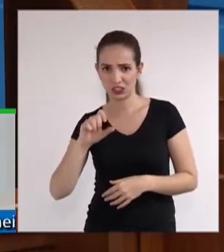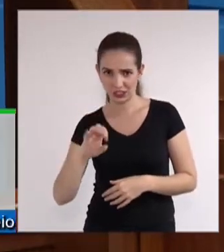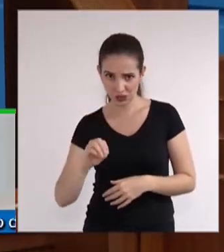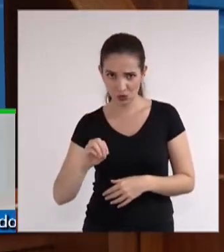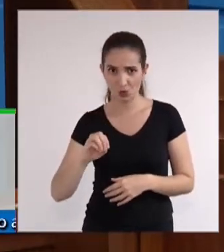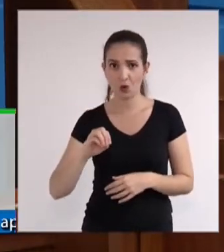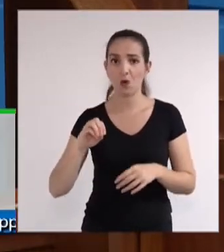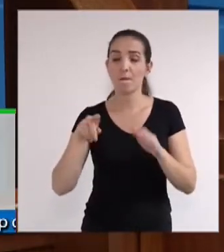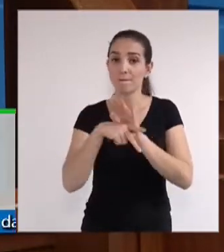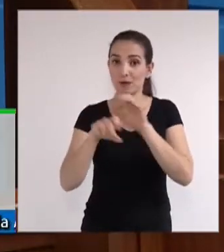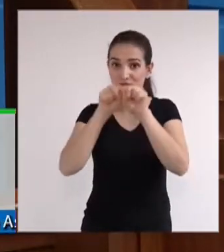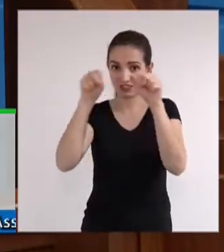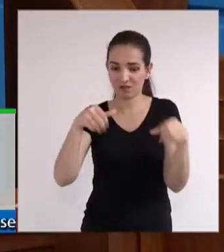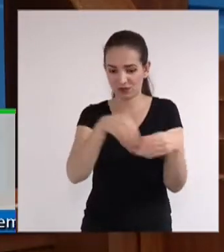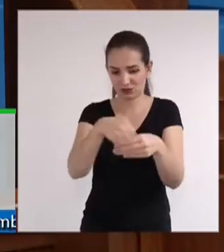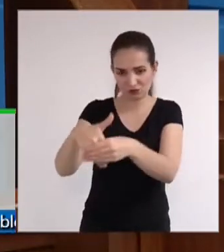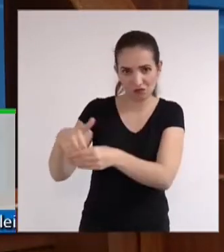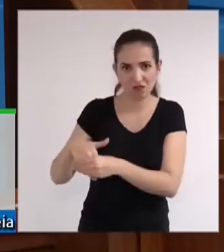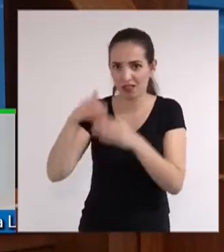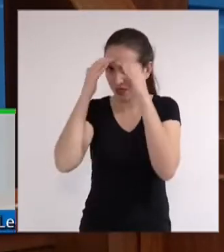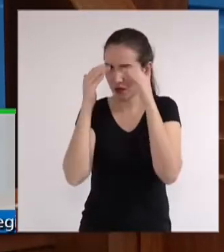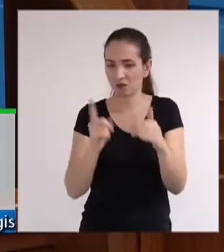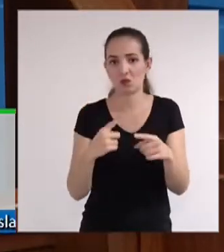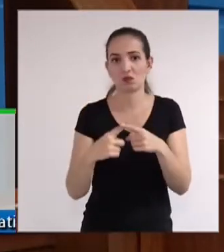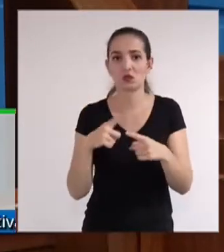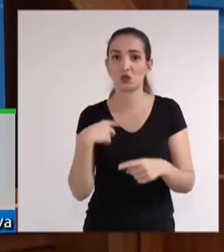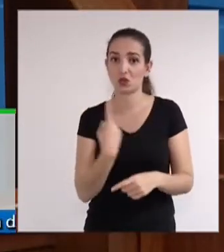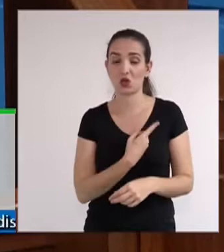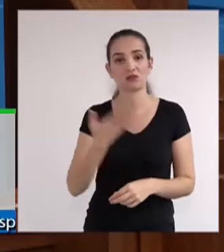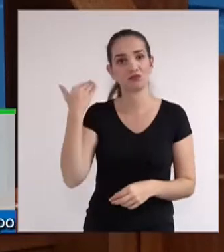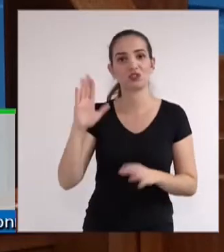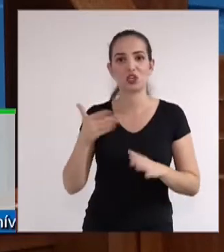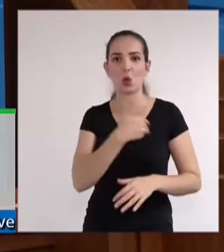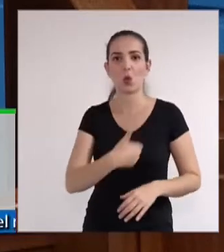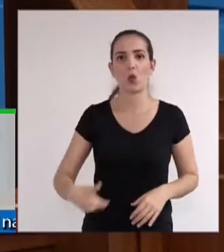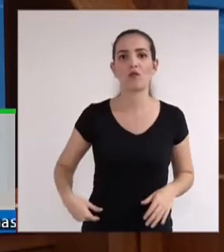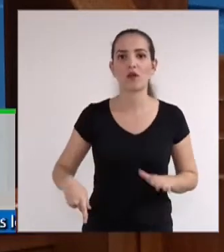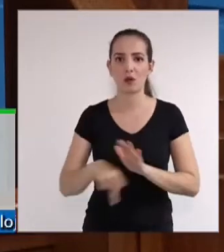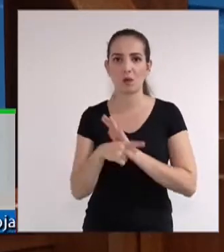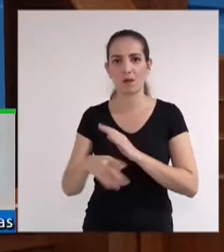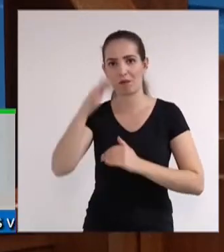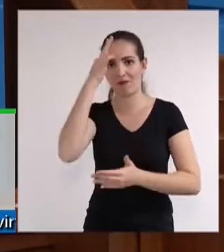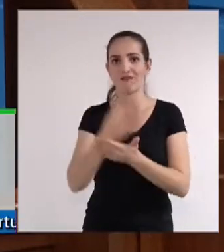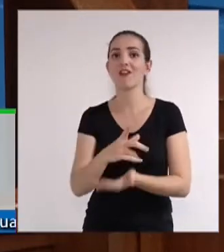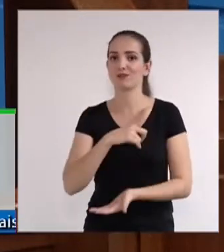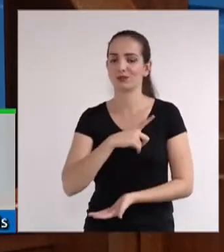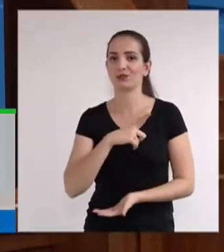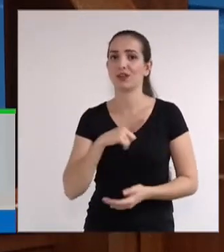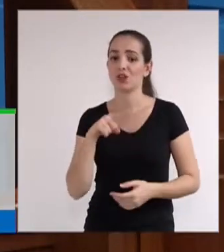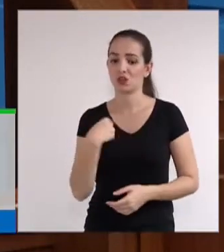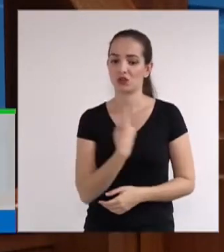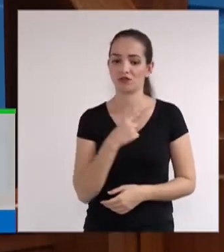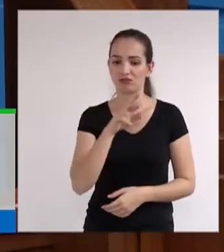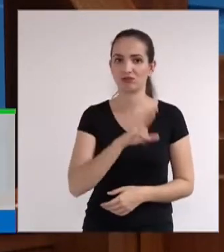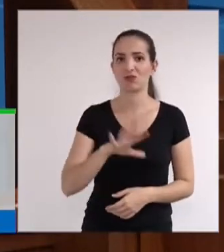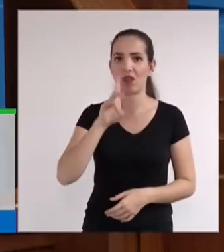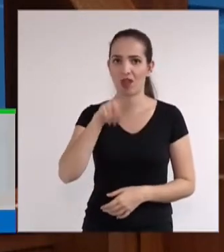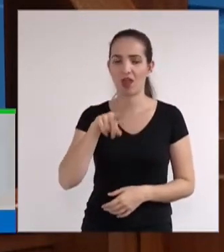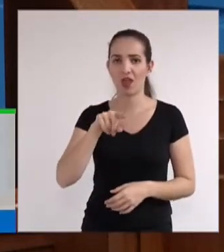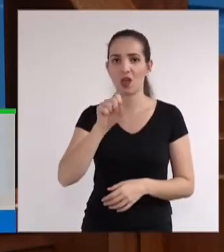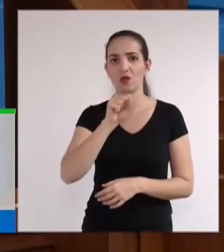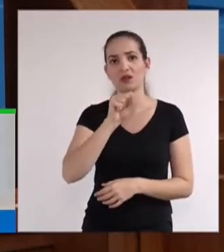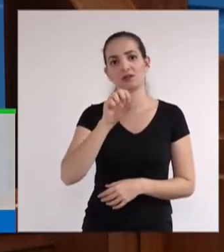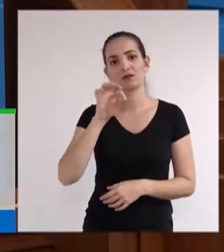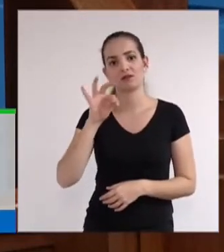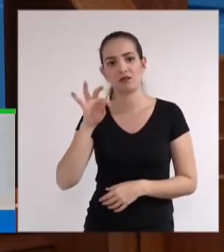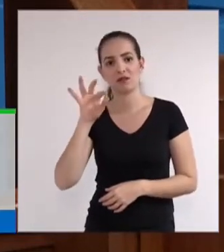Temos vivido num estado confessional, e a nossa religião é o Tribunal Superior